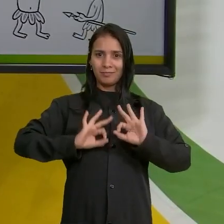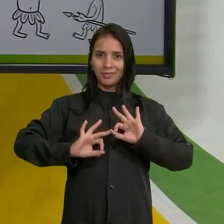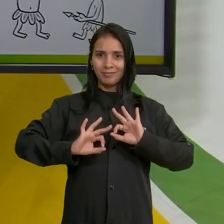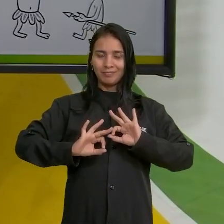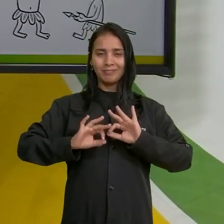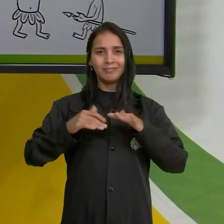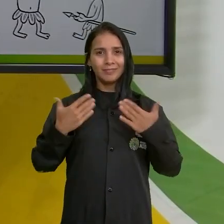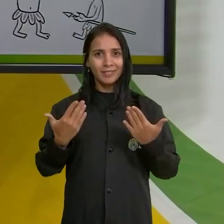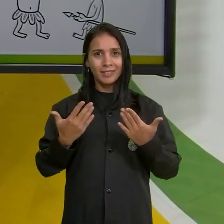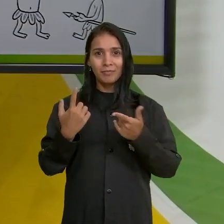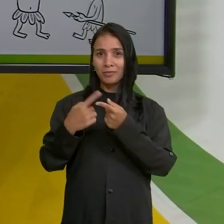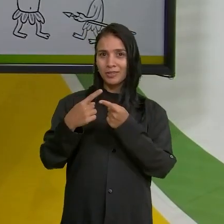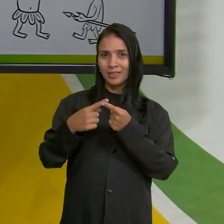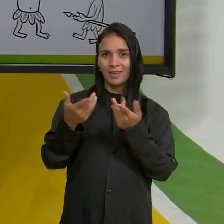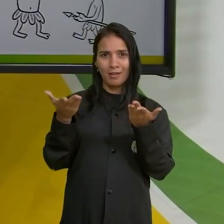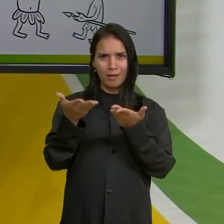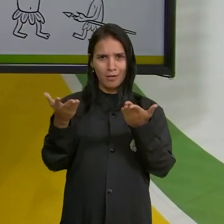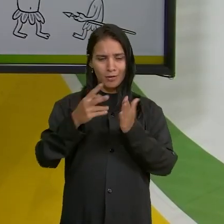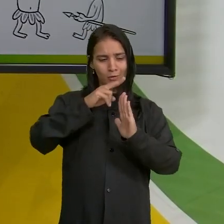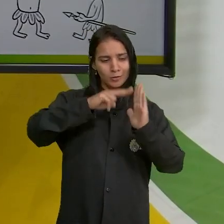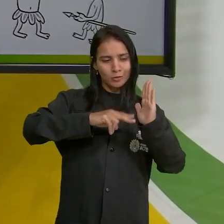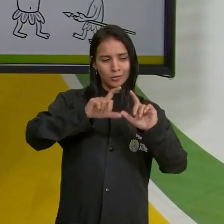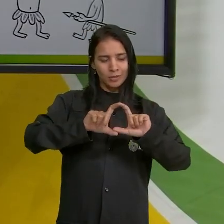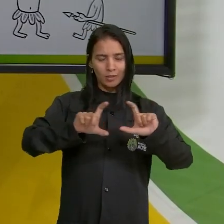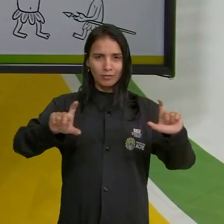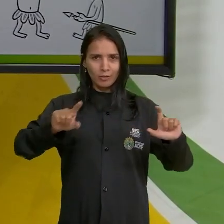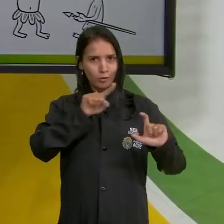vocês, vocês percebem o julgamento